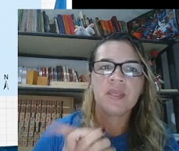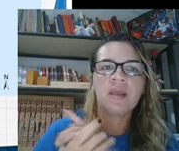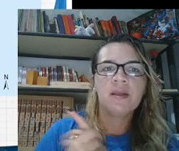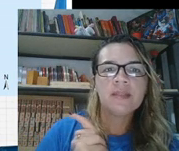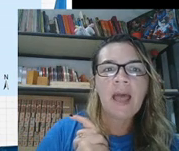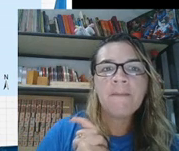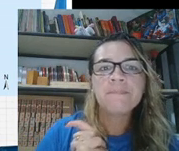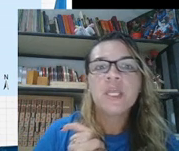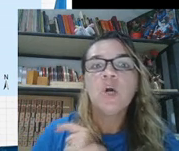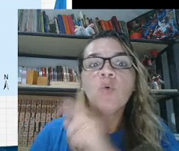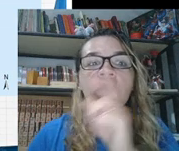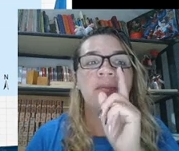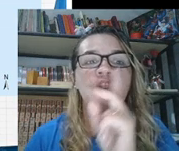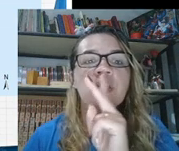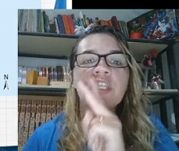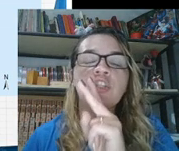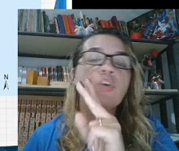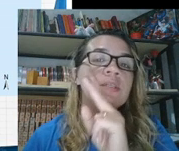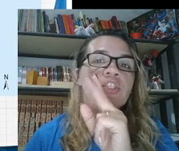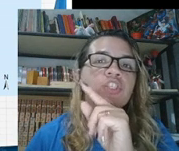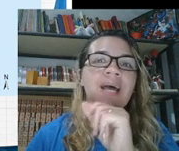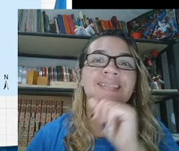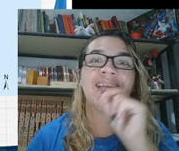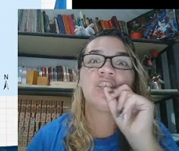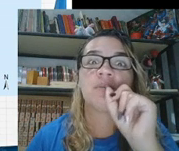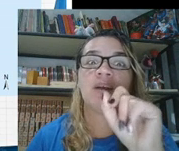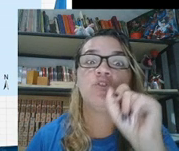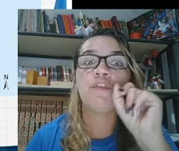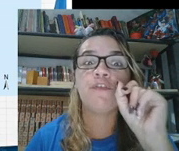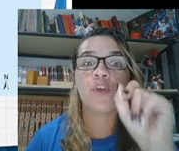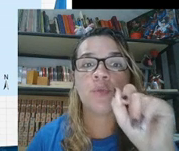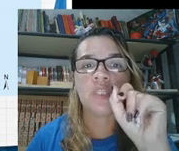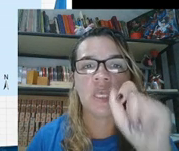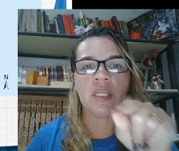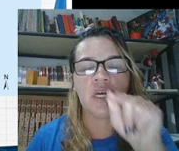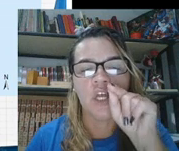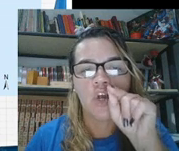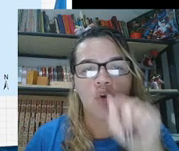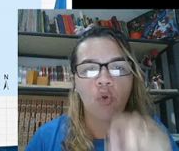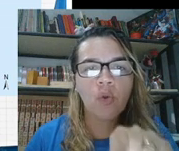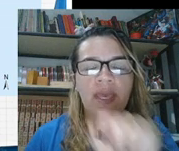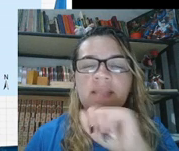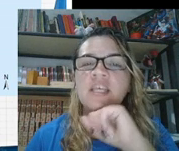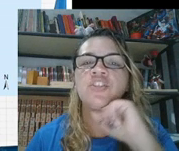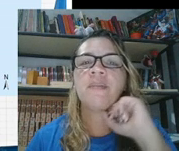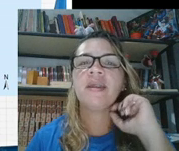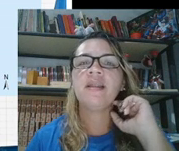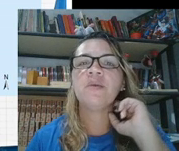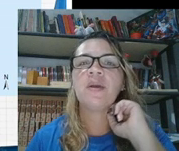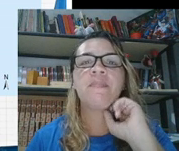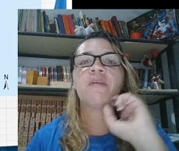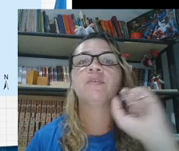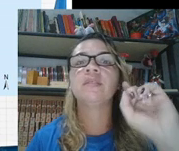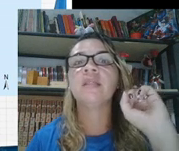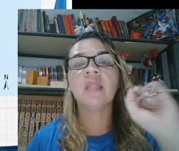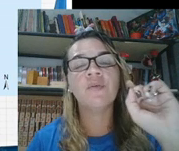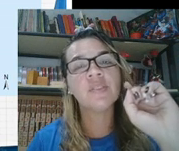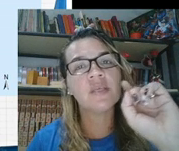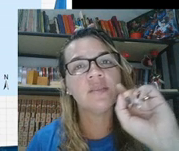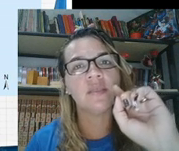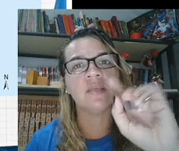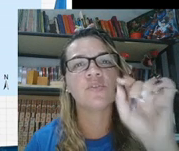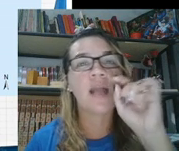respeitada, tá? O limite entre dois estados ele é chamado de fronteira. Coloquei até de amarelinho aí para você